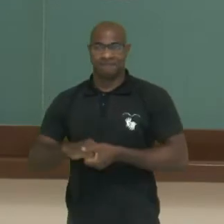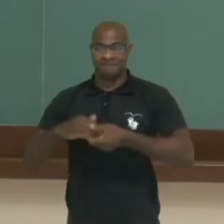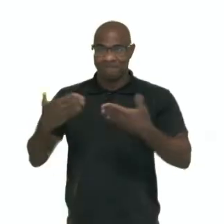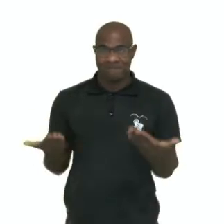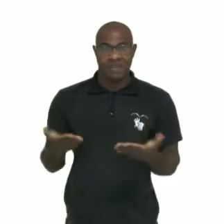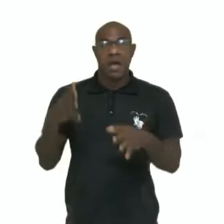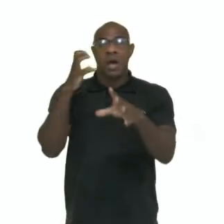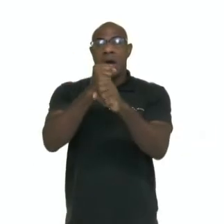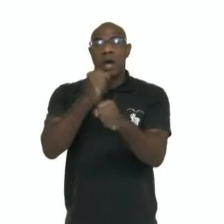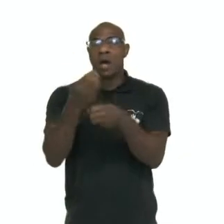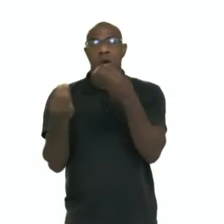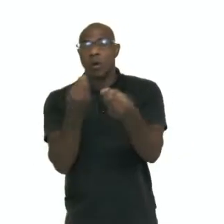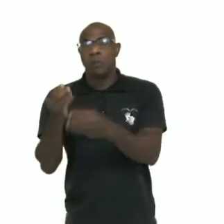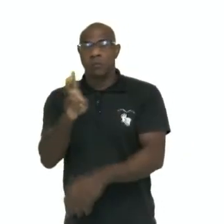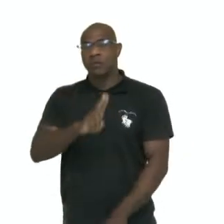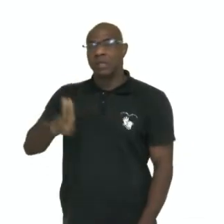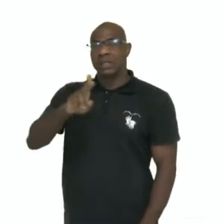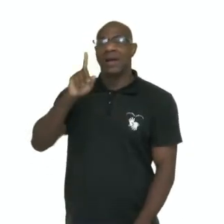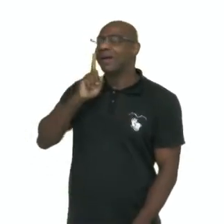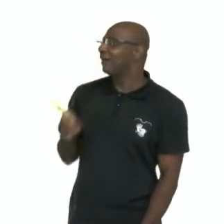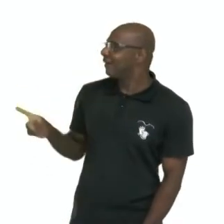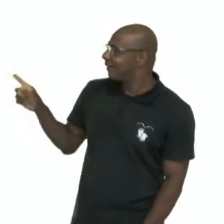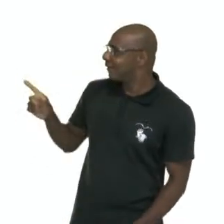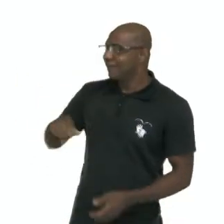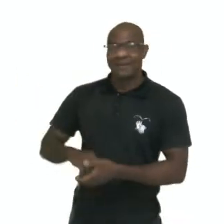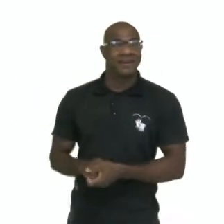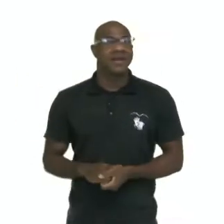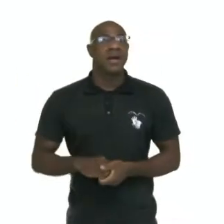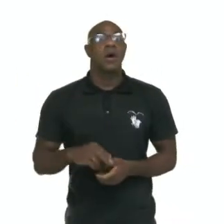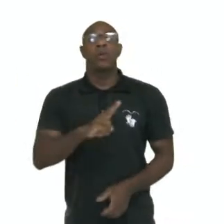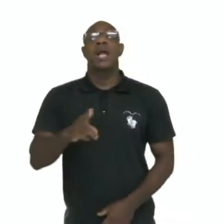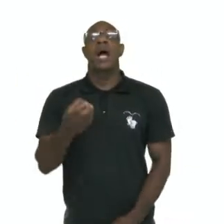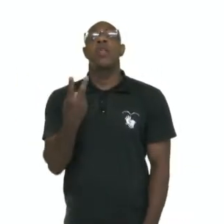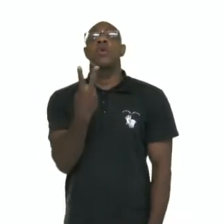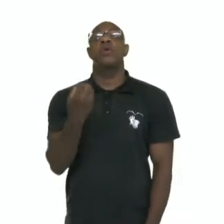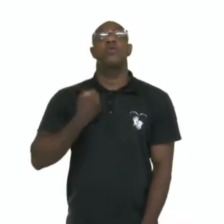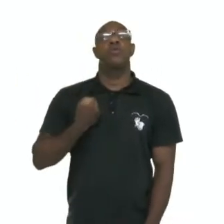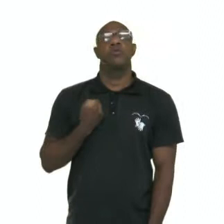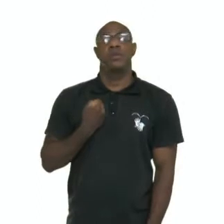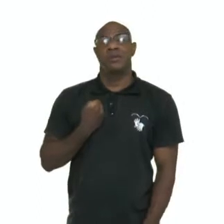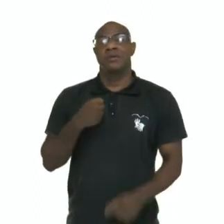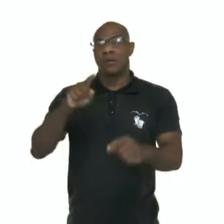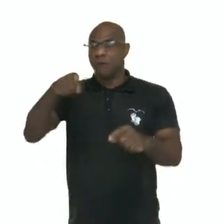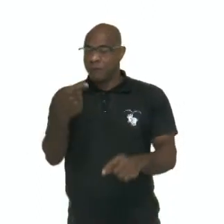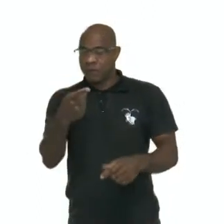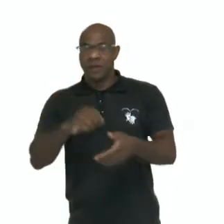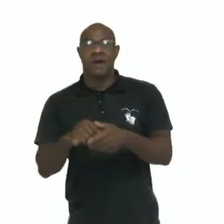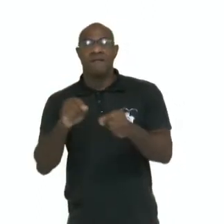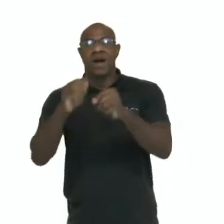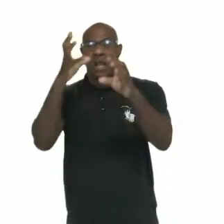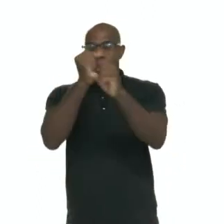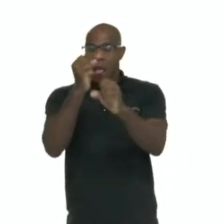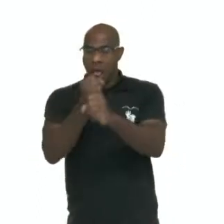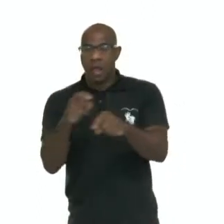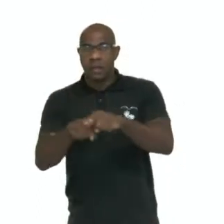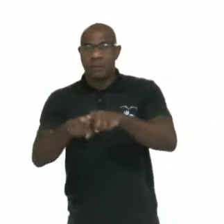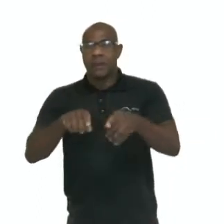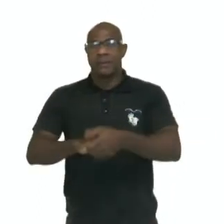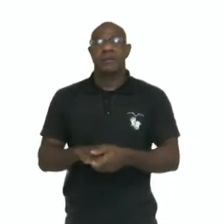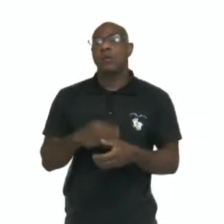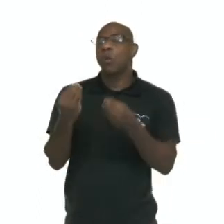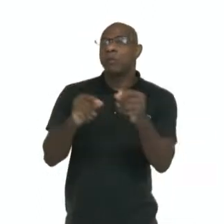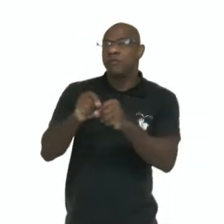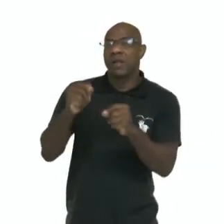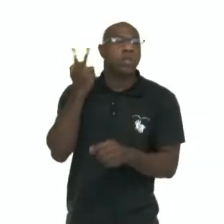faz um cálculo utilizando dois números decimais? Então a gente vai lá, faz o cálculo como se fosse fazer uma